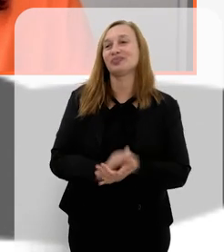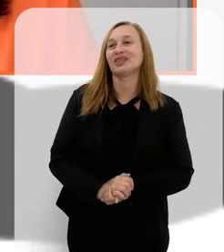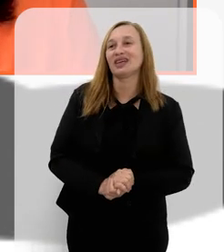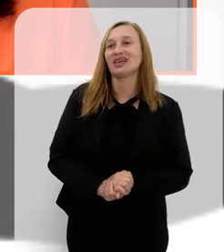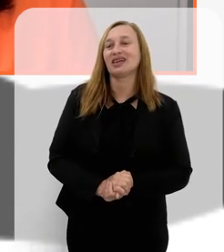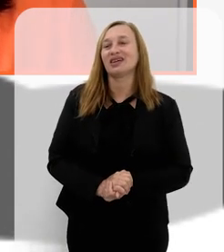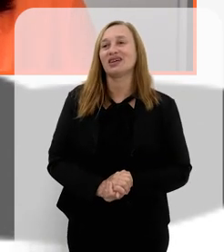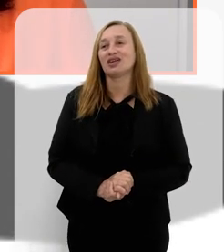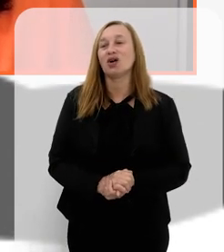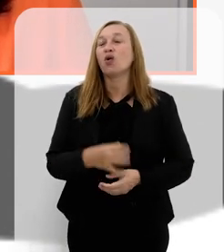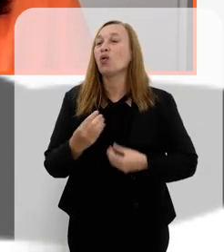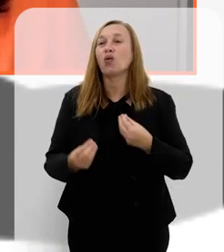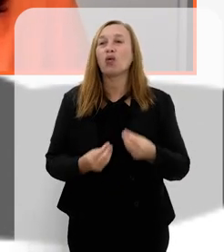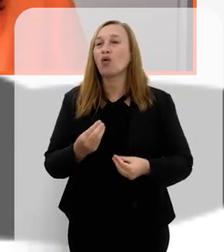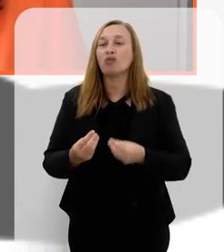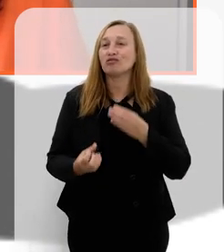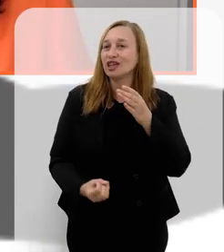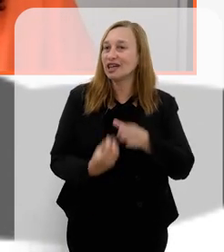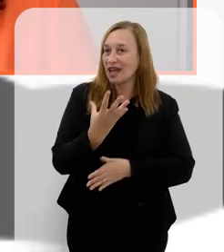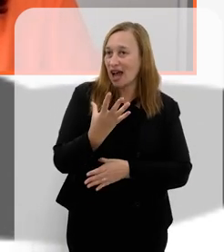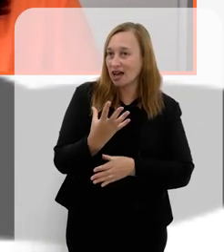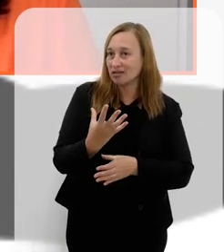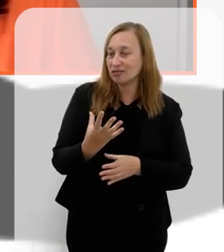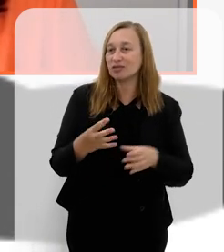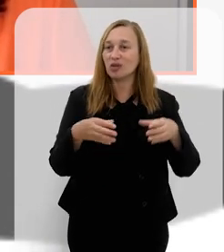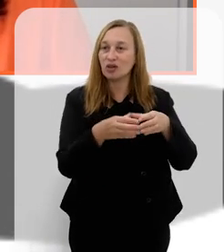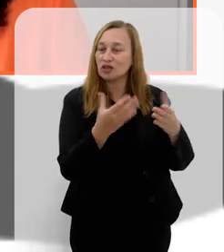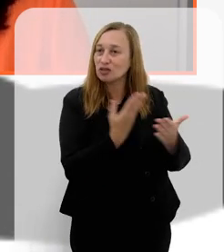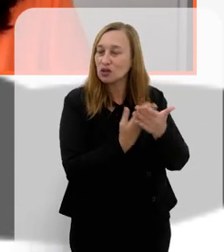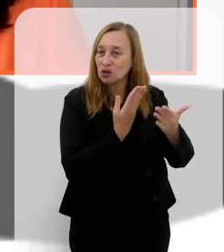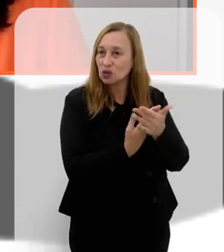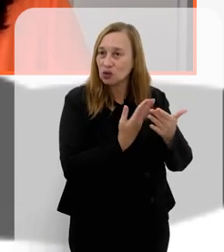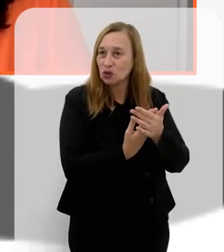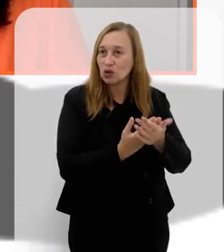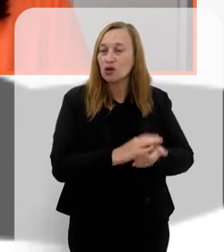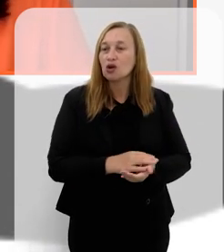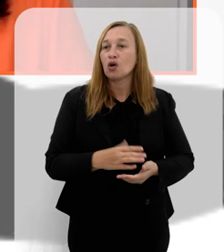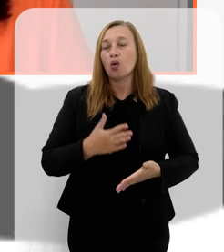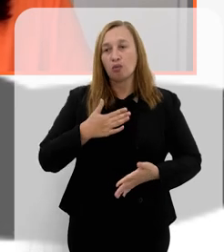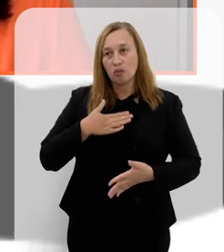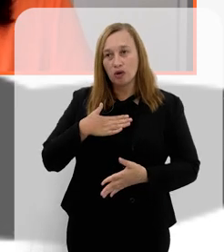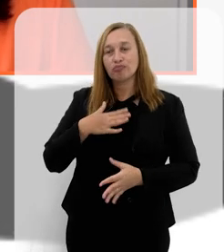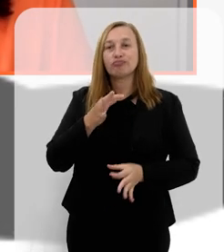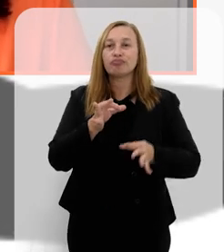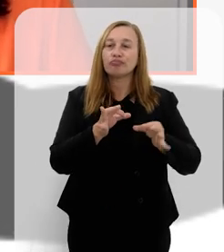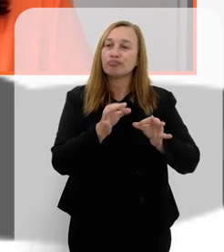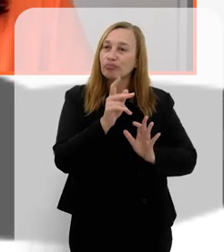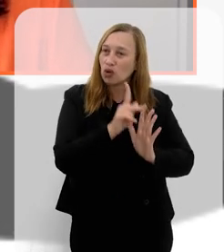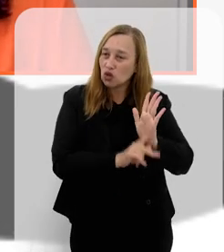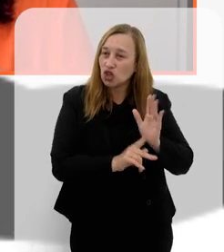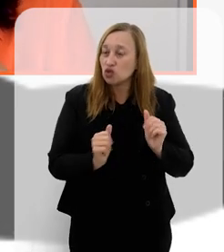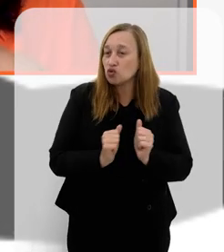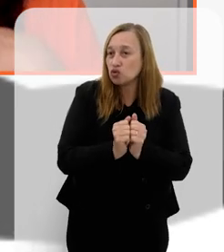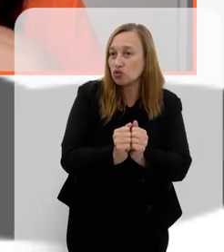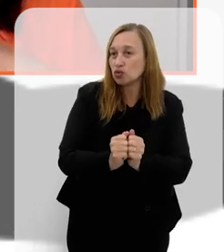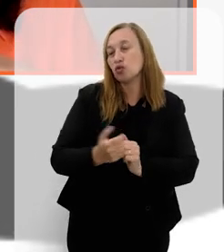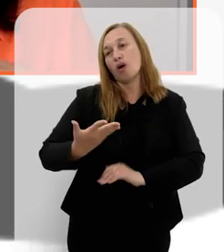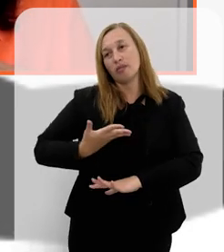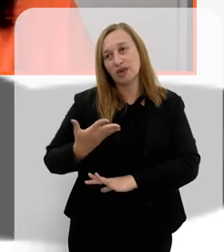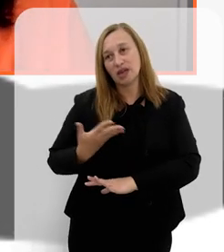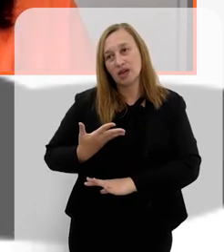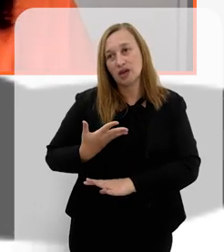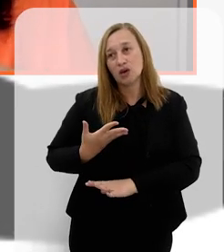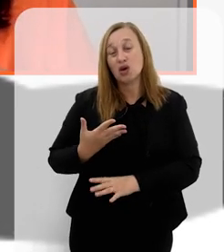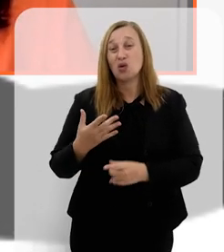então, como surgiram, né, esses ateliês de filosofia? A nossa ideia, o meu projeto com o Frederic. Então, com